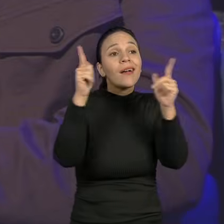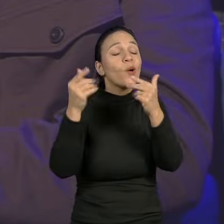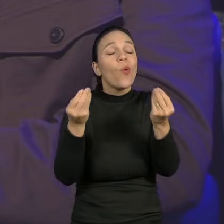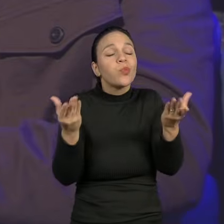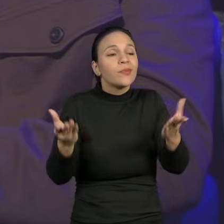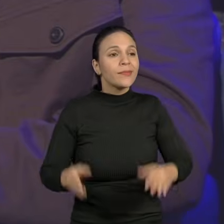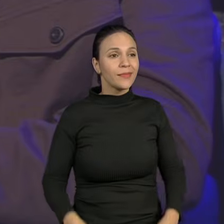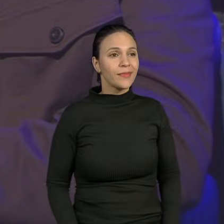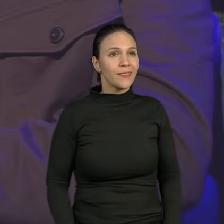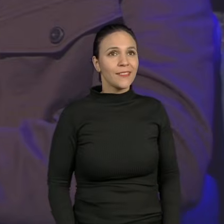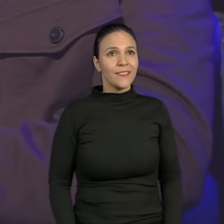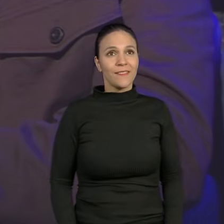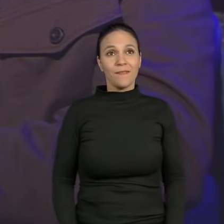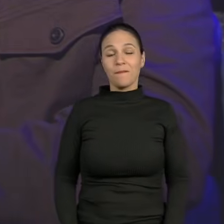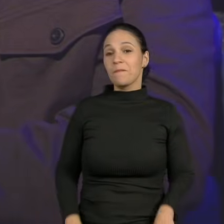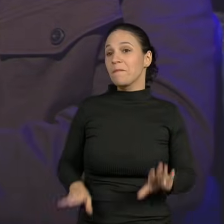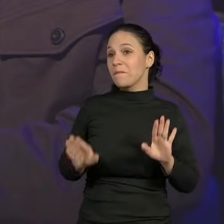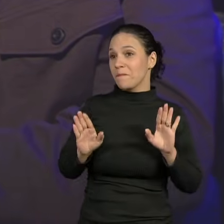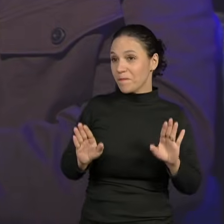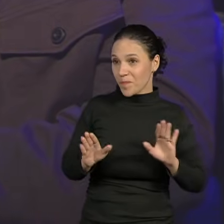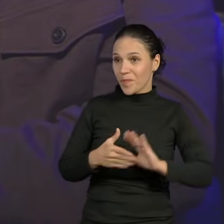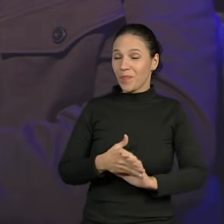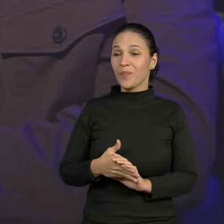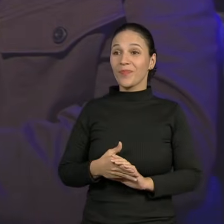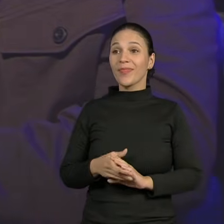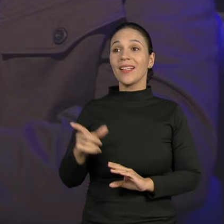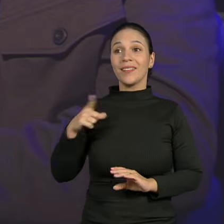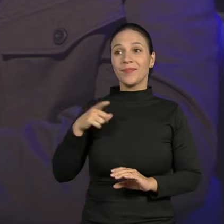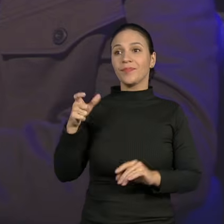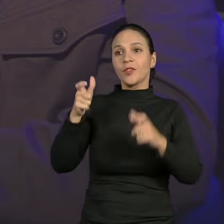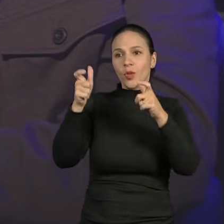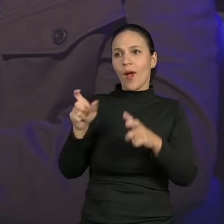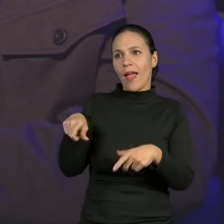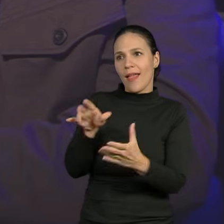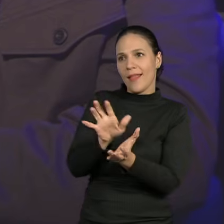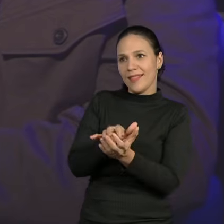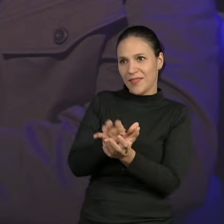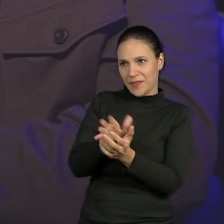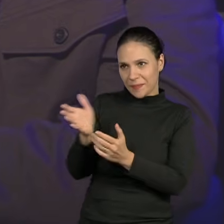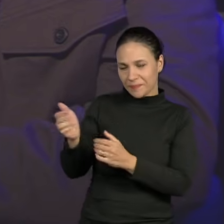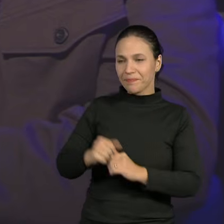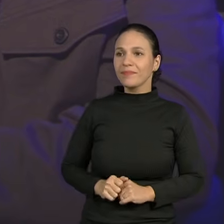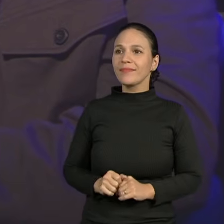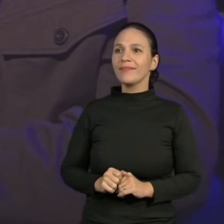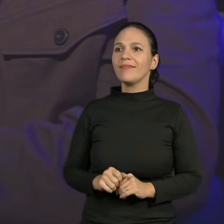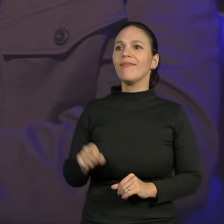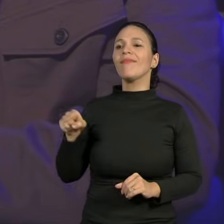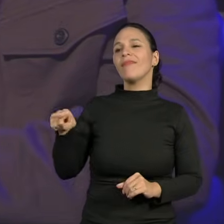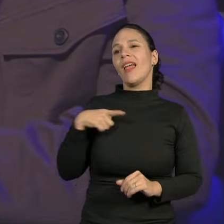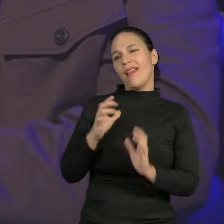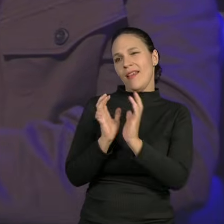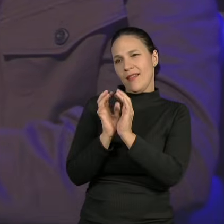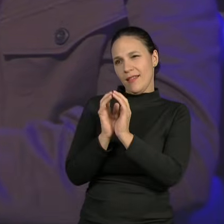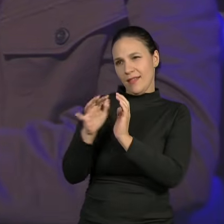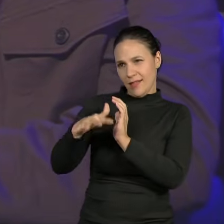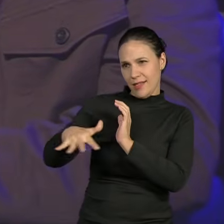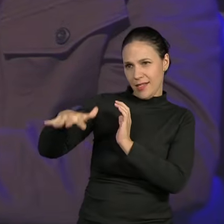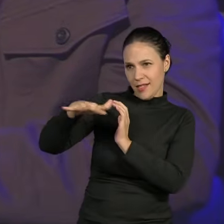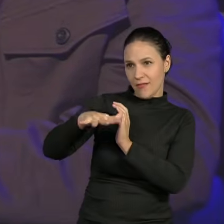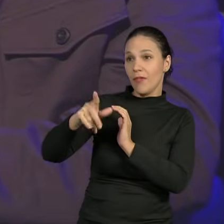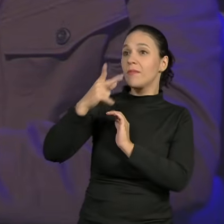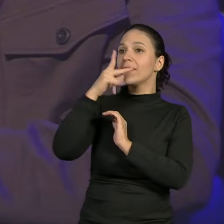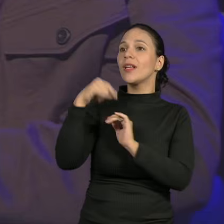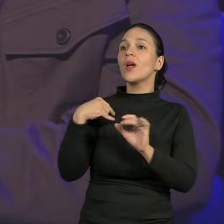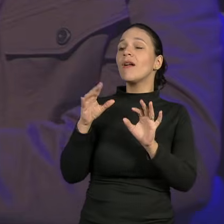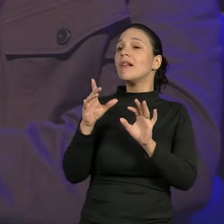Chalita, a gente quando está lá, o nosso estúdio fica no Recife, né? Então a gente fica até longe desse